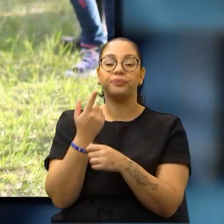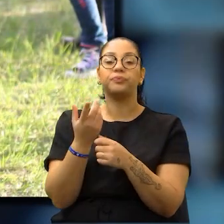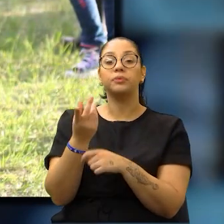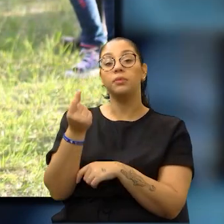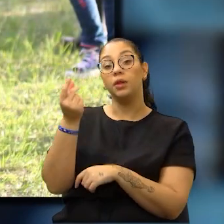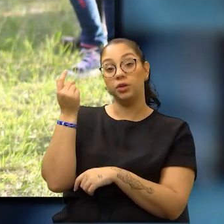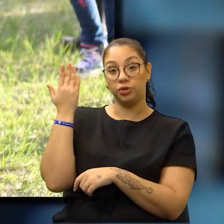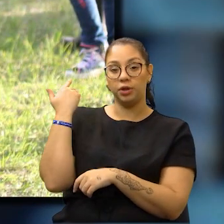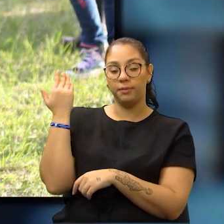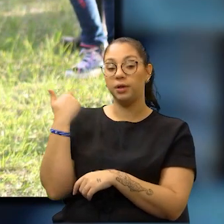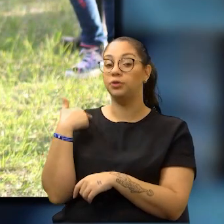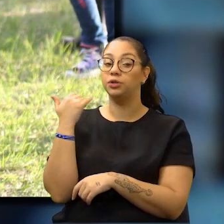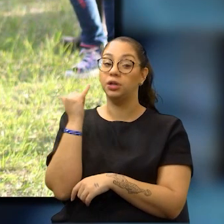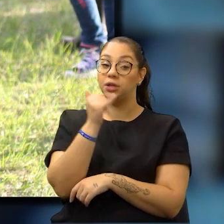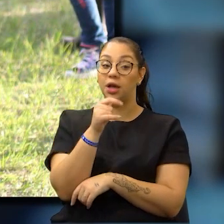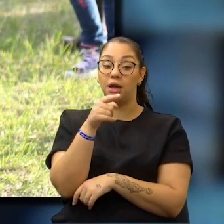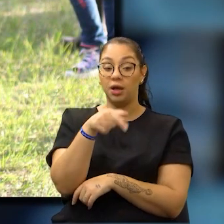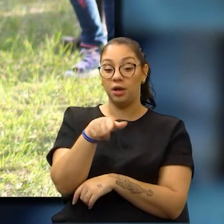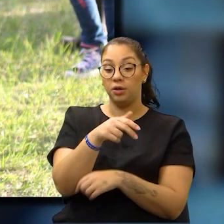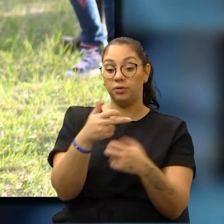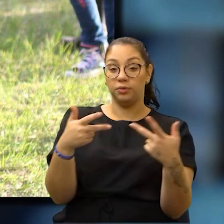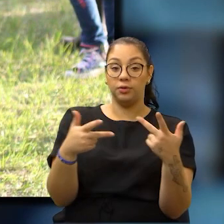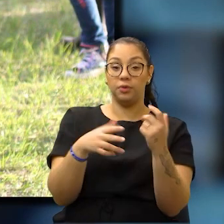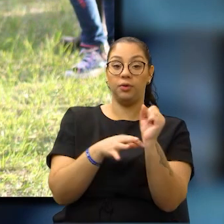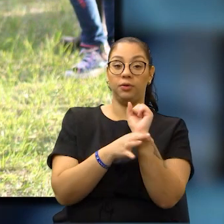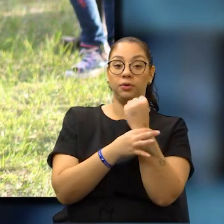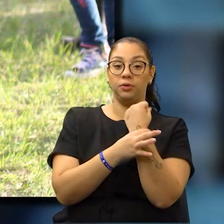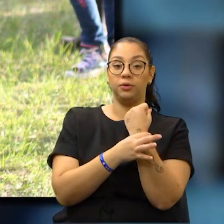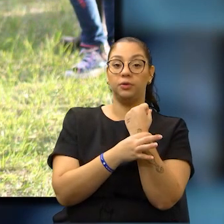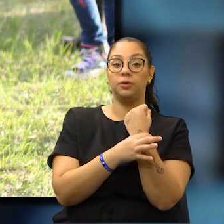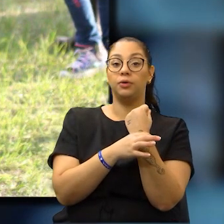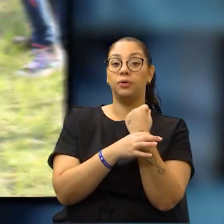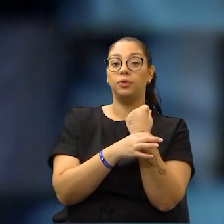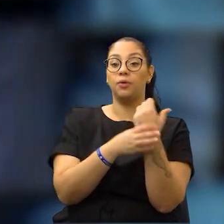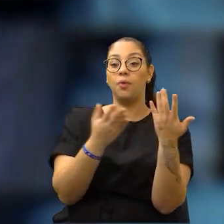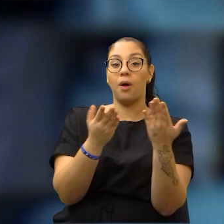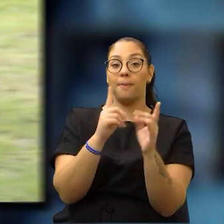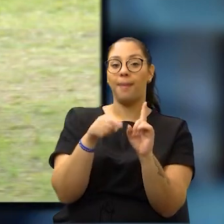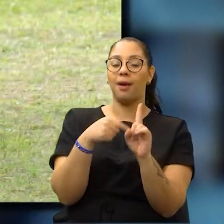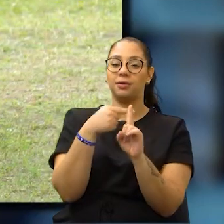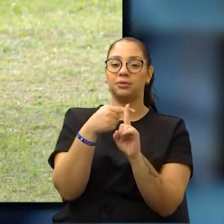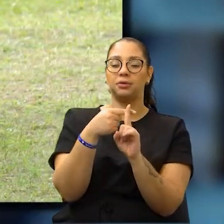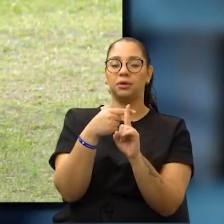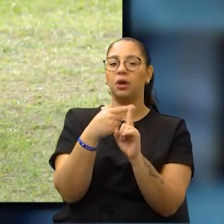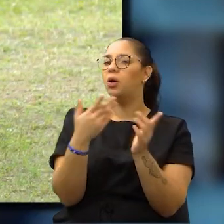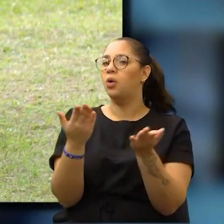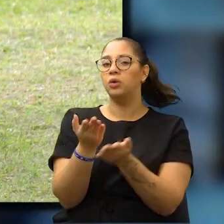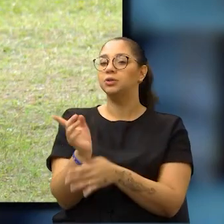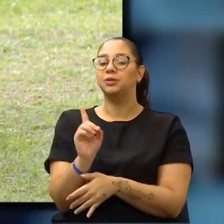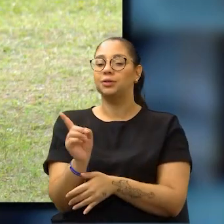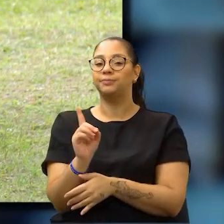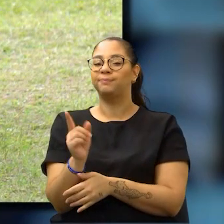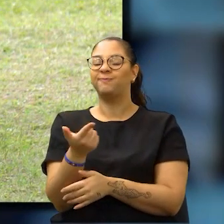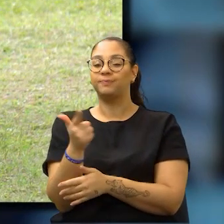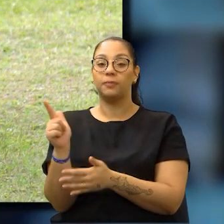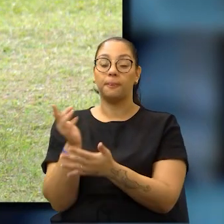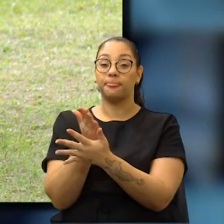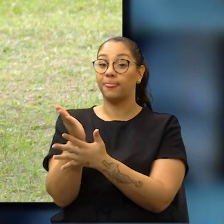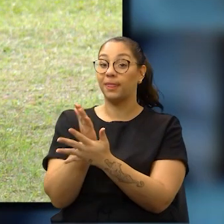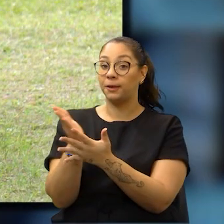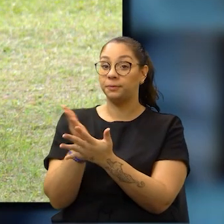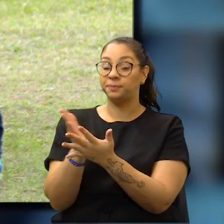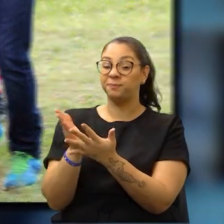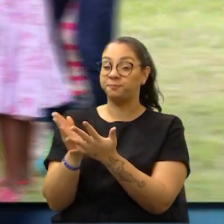eu dizia que essas formas garantiam o a mais. Hoje não. Hoje essas formas de